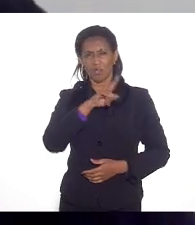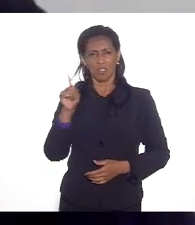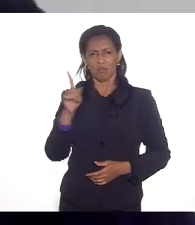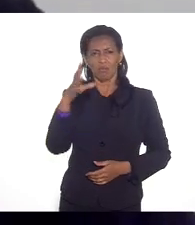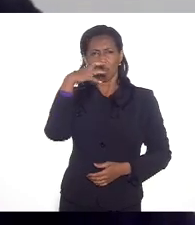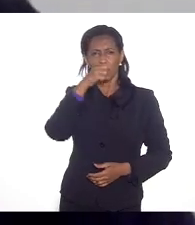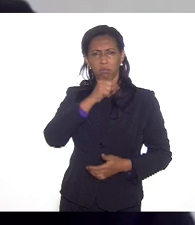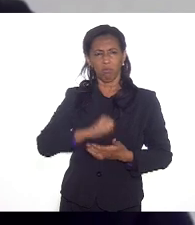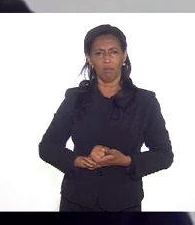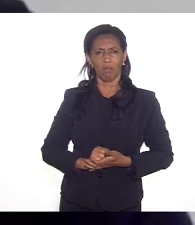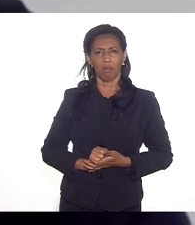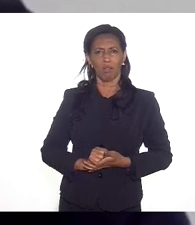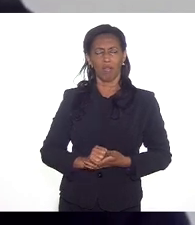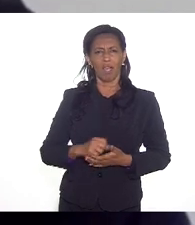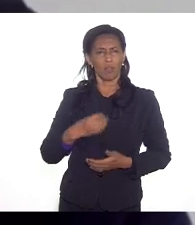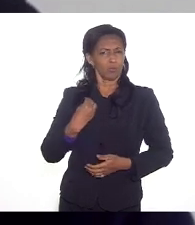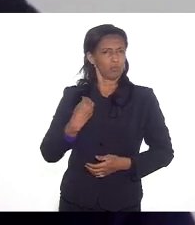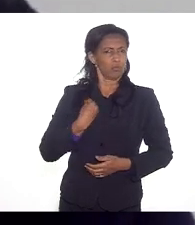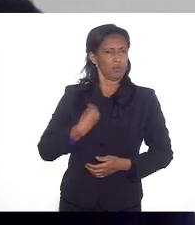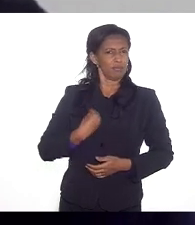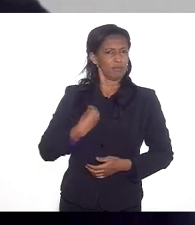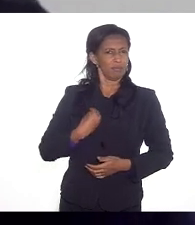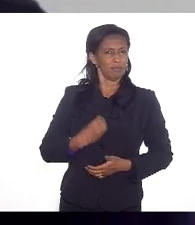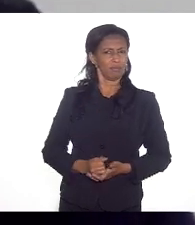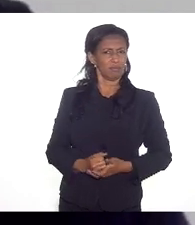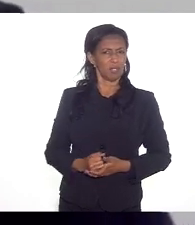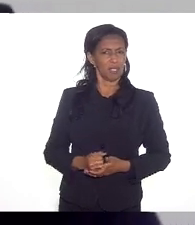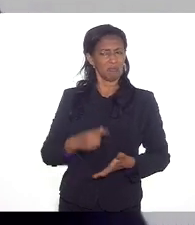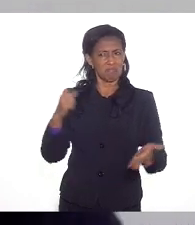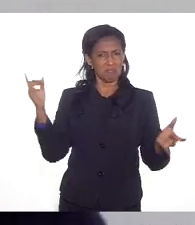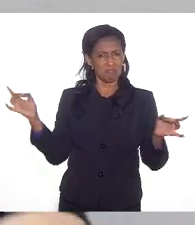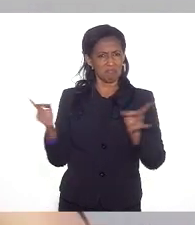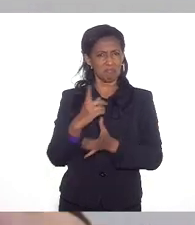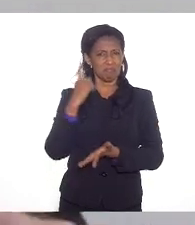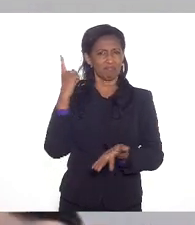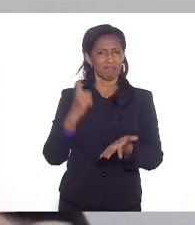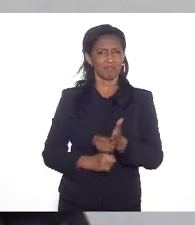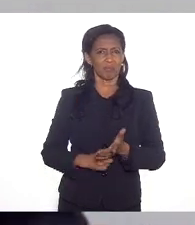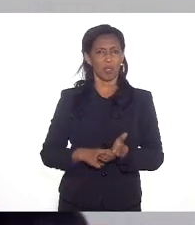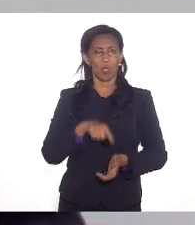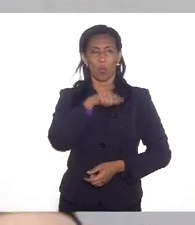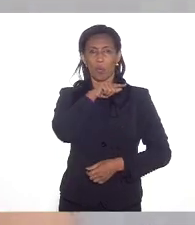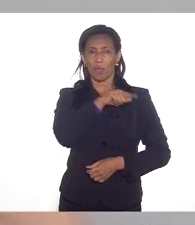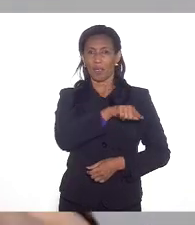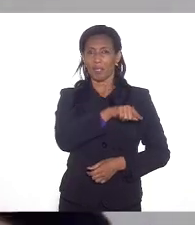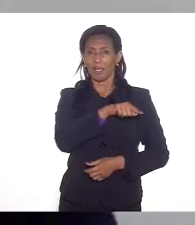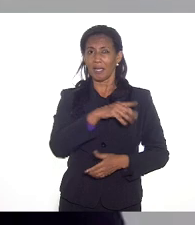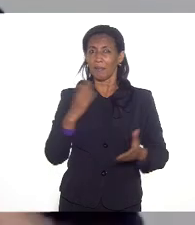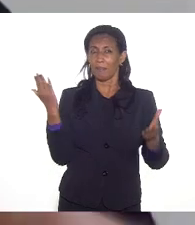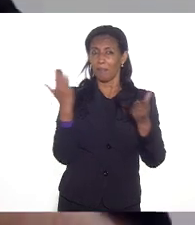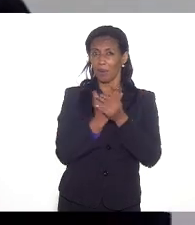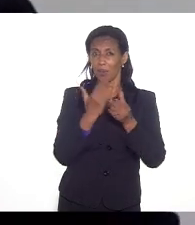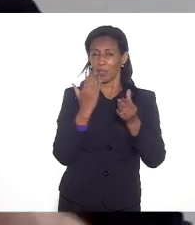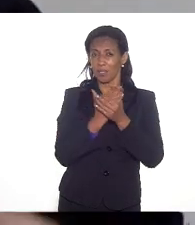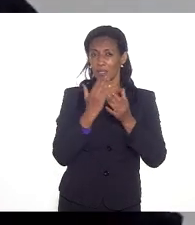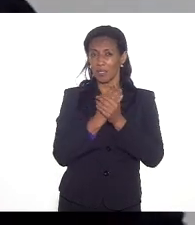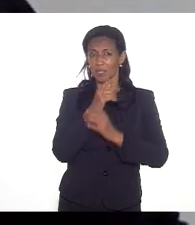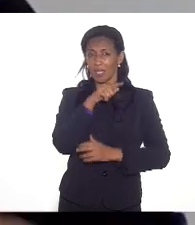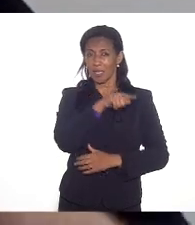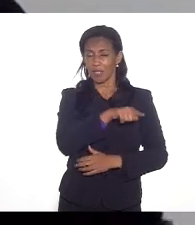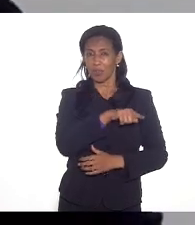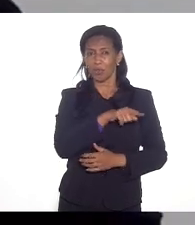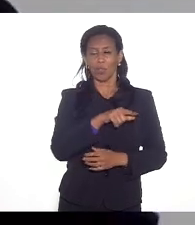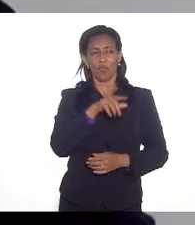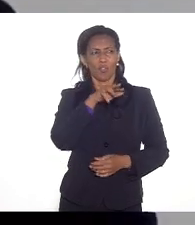enganou o teu vaticínio se concretizou o que é aquele processo que você se propôs você